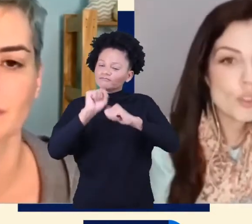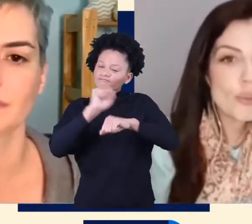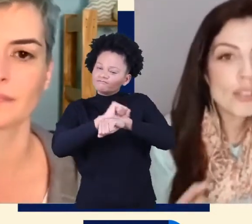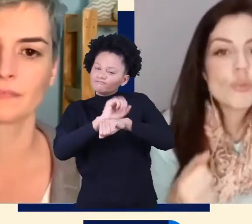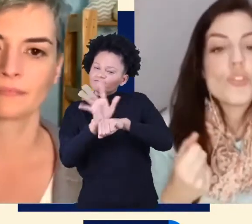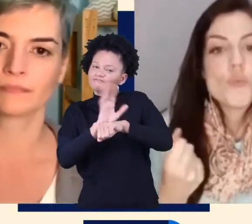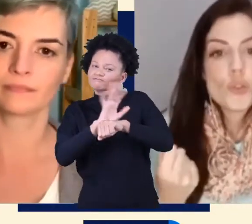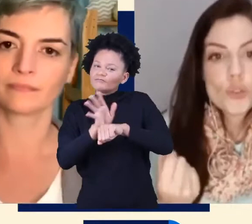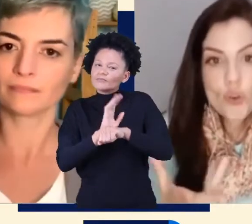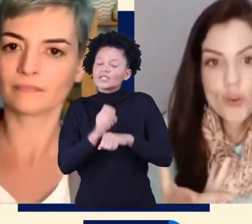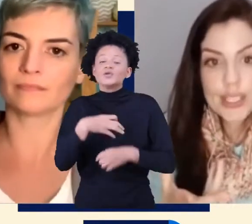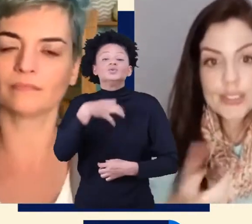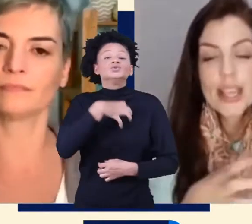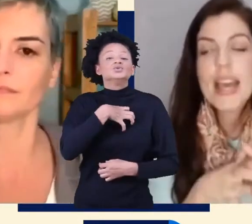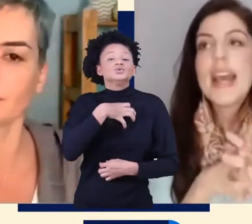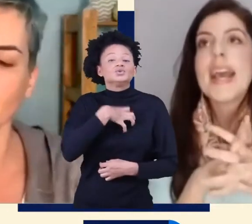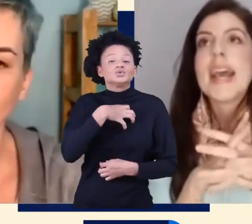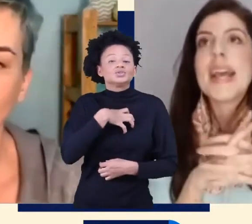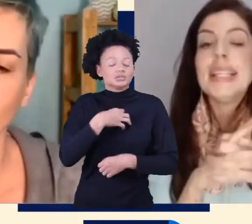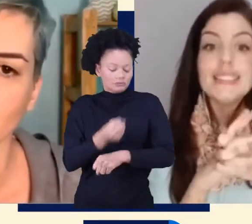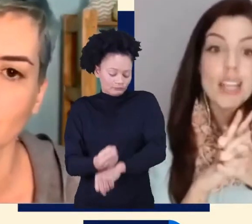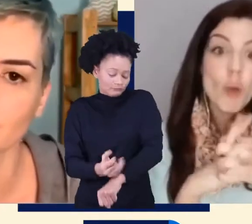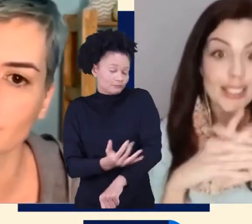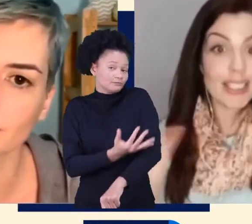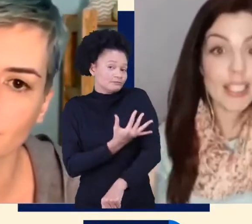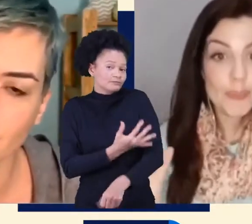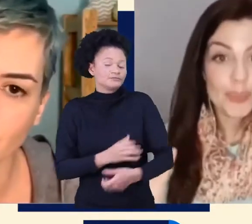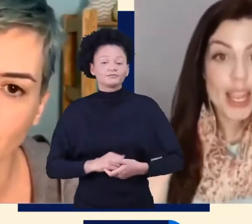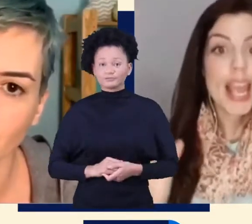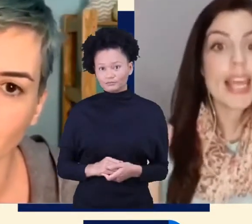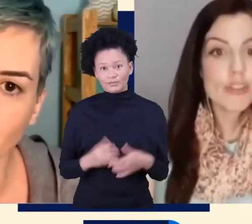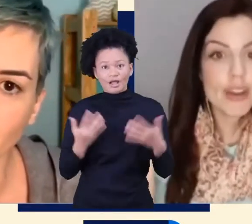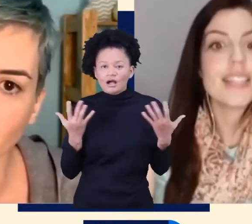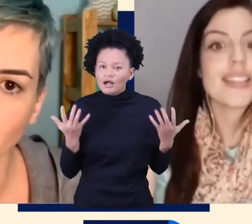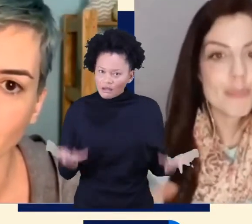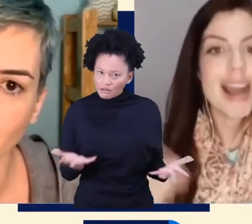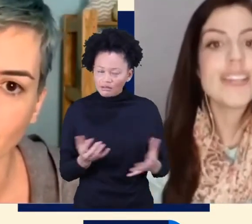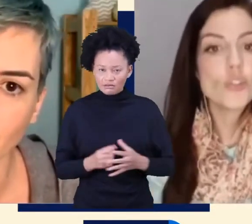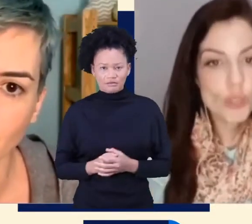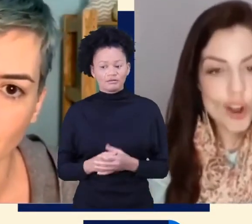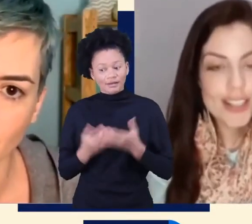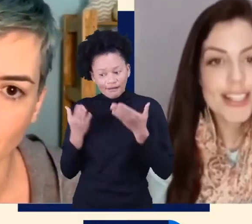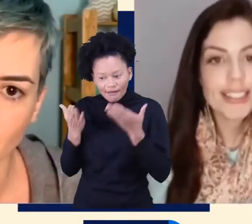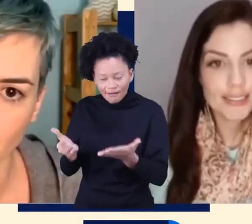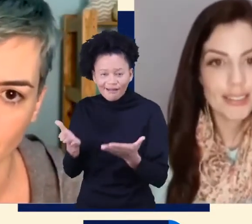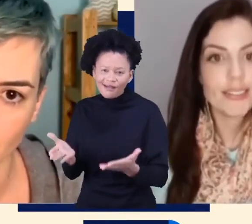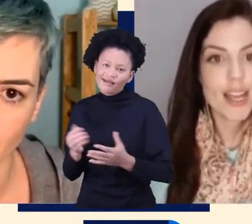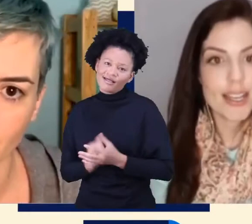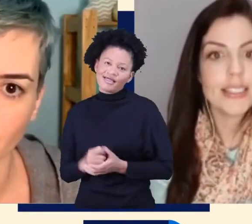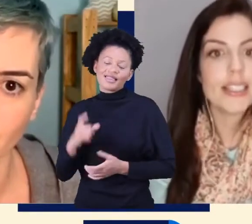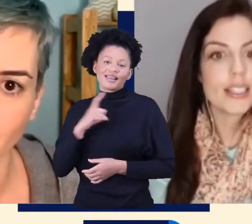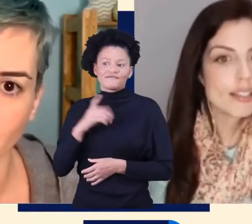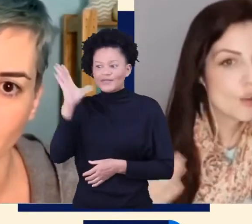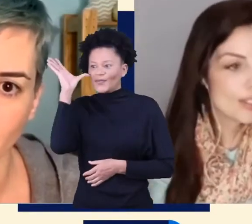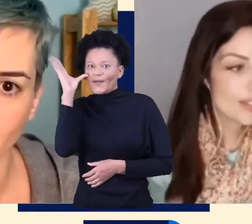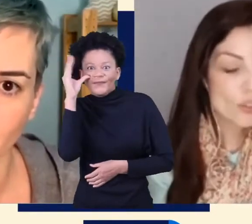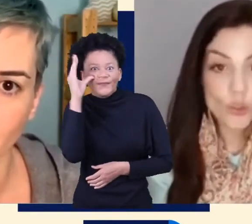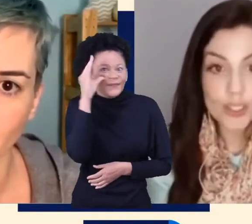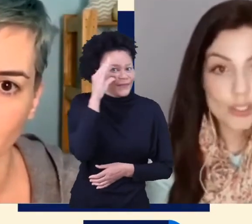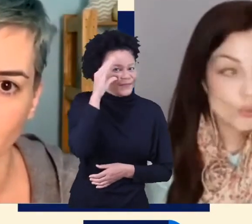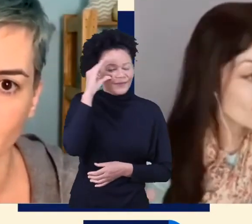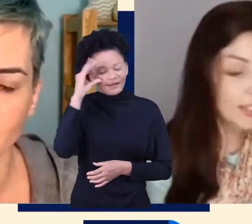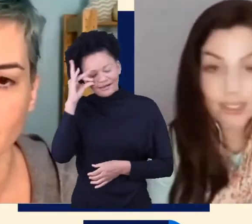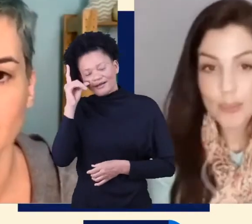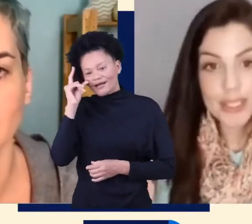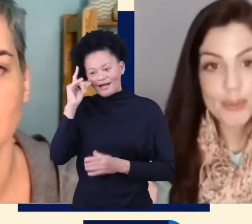de sentimentos, de emoções. Então, aqui, ela vai estar mais curiosa ainda, tá? Em relação a essas